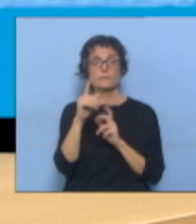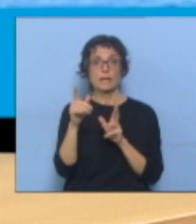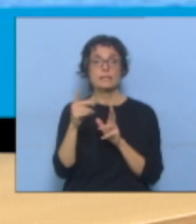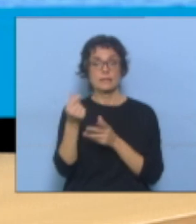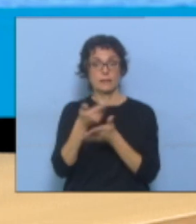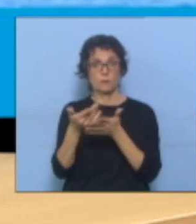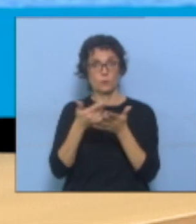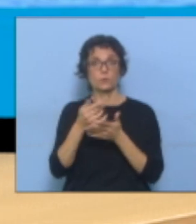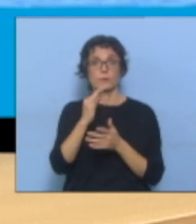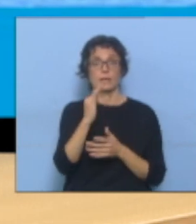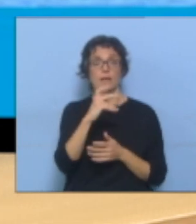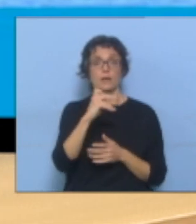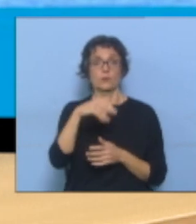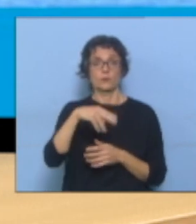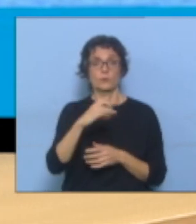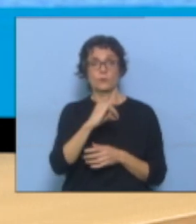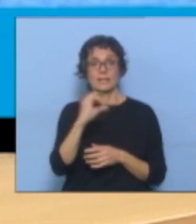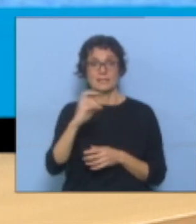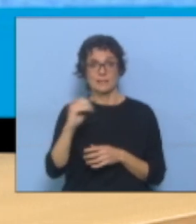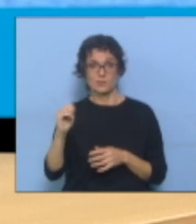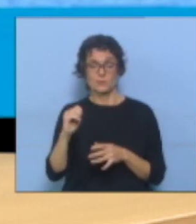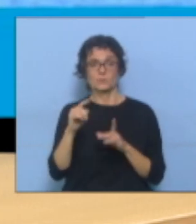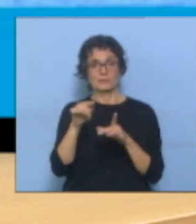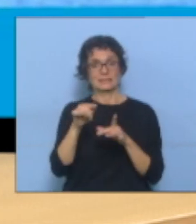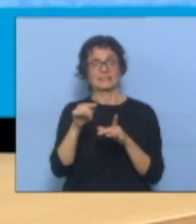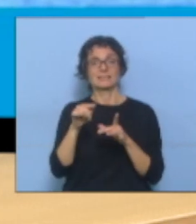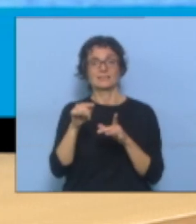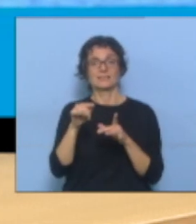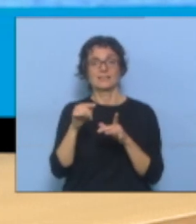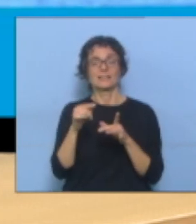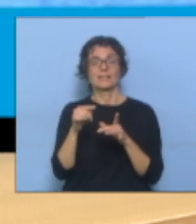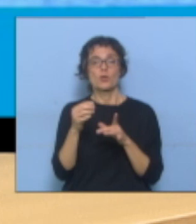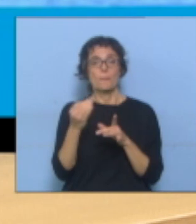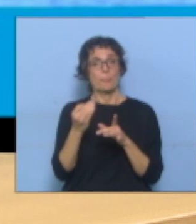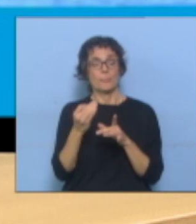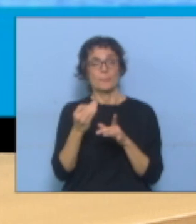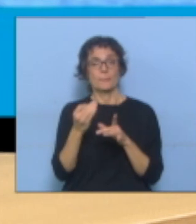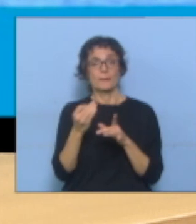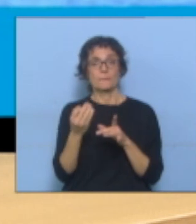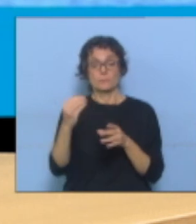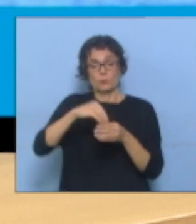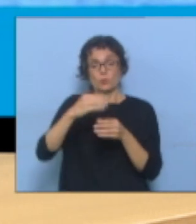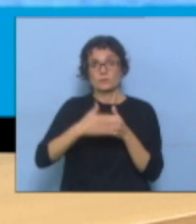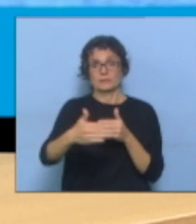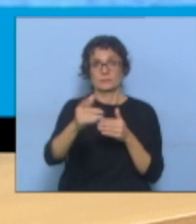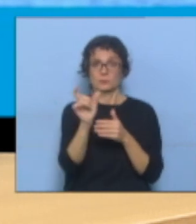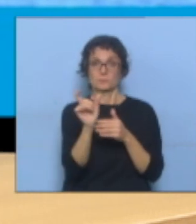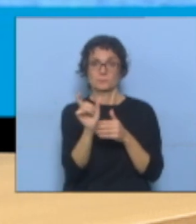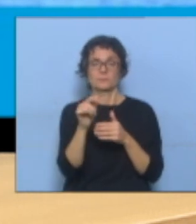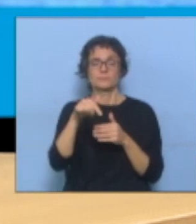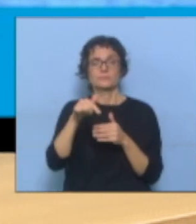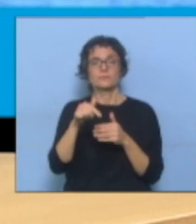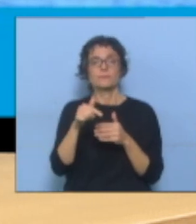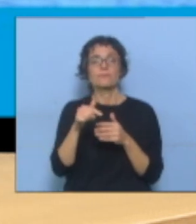isto, e agora trazendo outro tema de fora, tudo isto em preparação para as nossas Jornadas Mundiais da Juventude